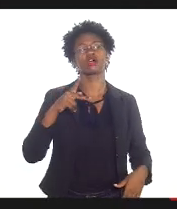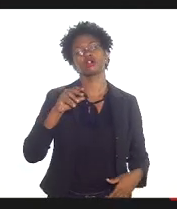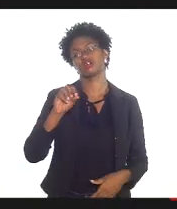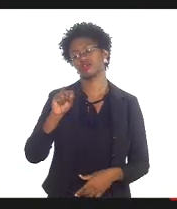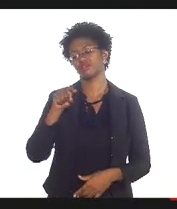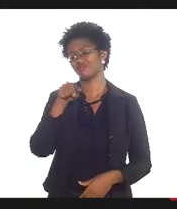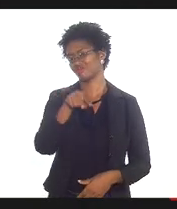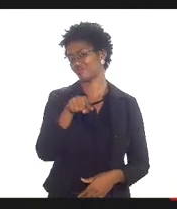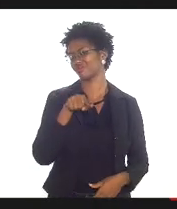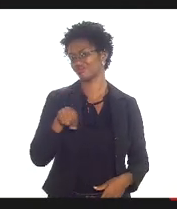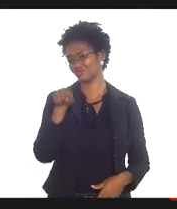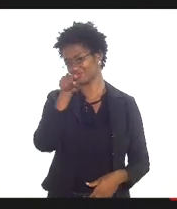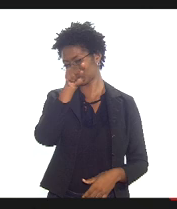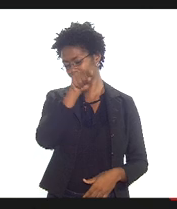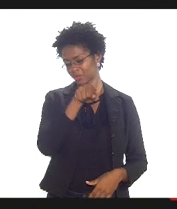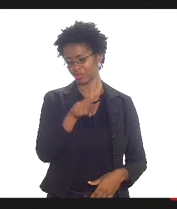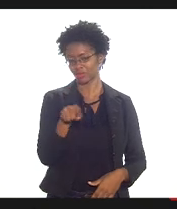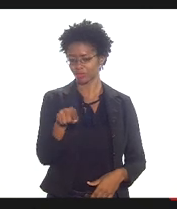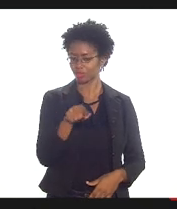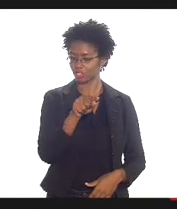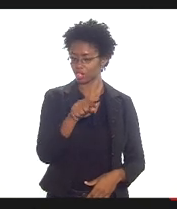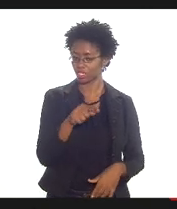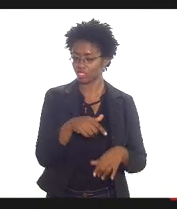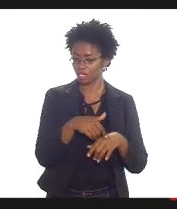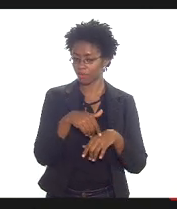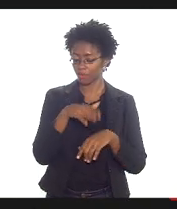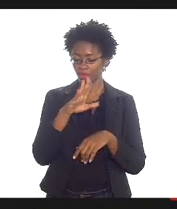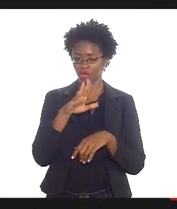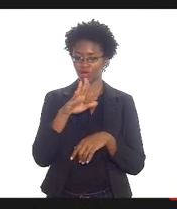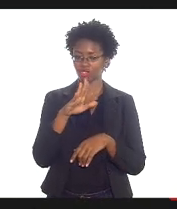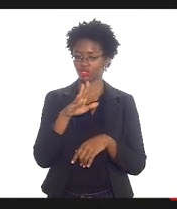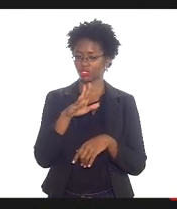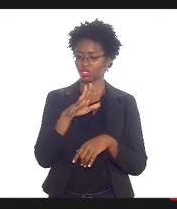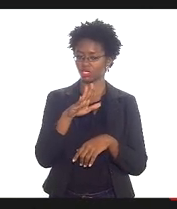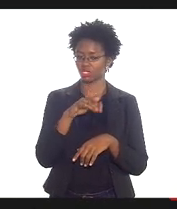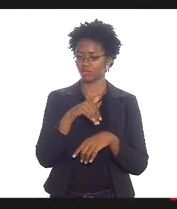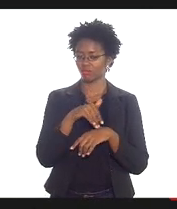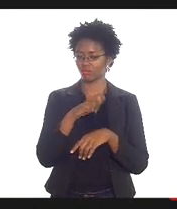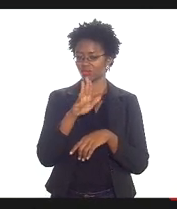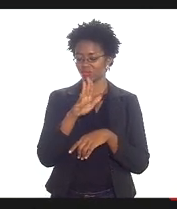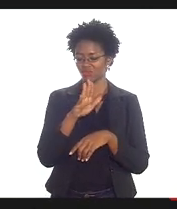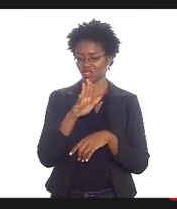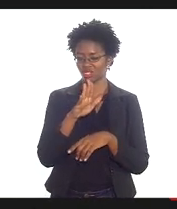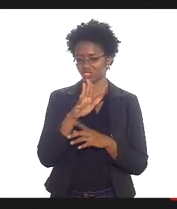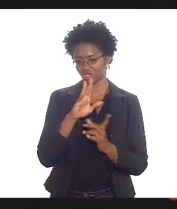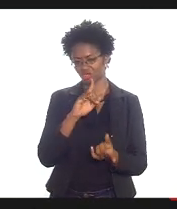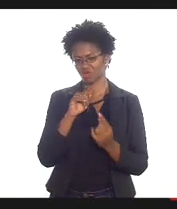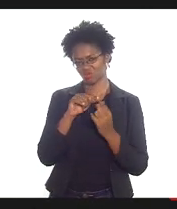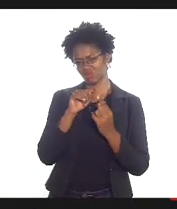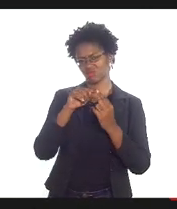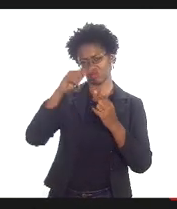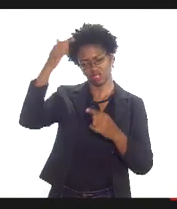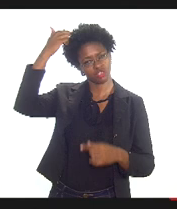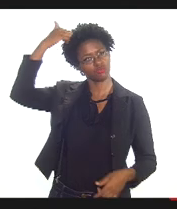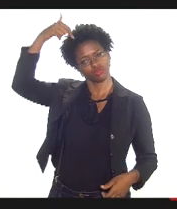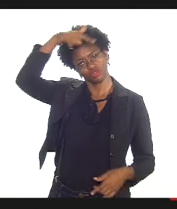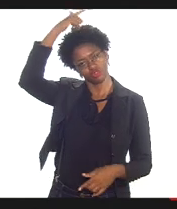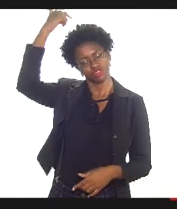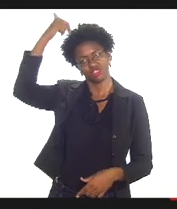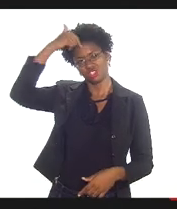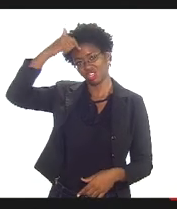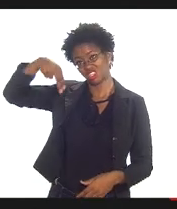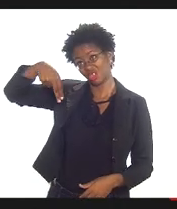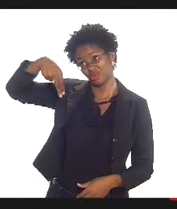os campos que já estão mais na direção do Espírito Santo, né? Mais ao norte